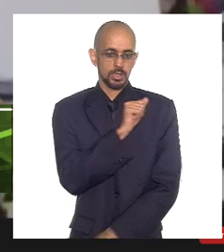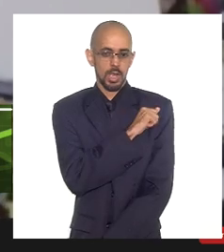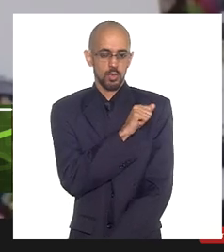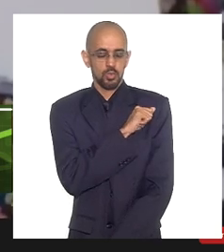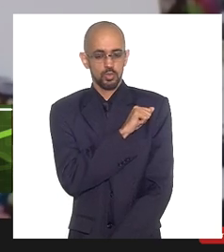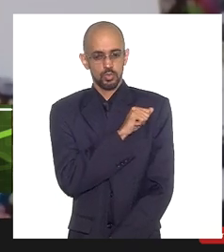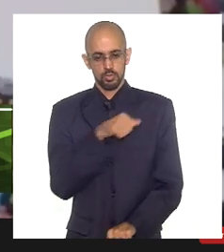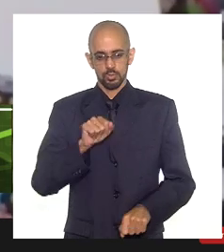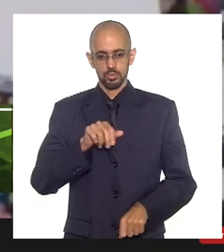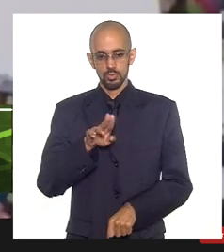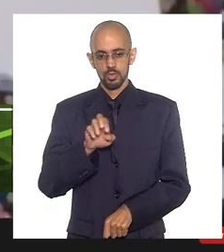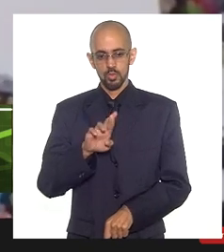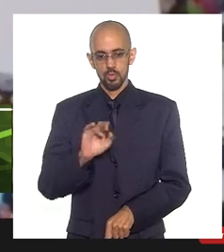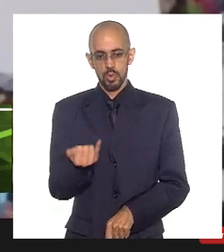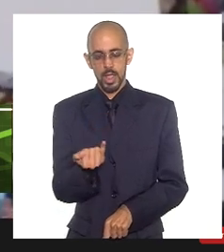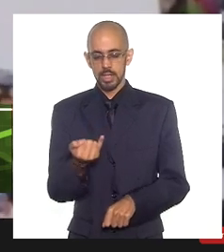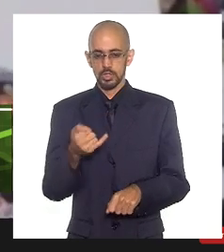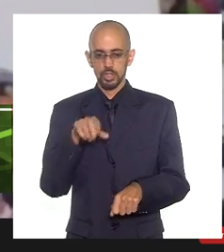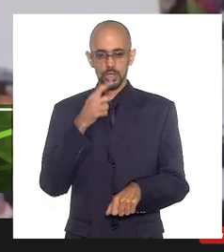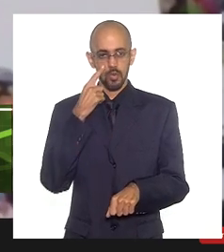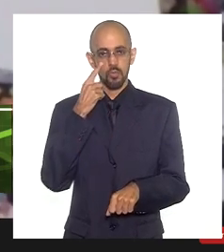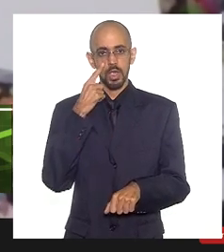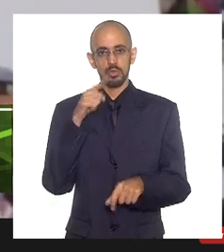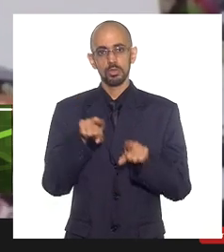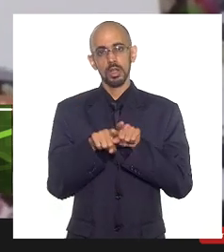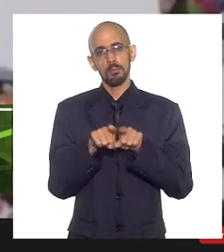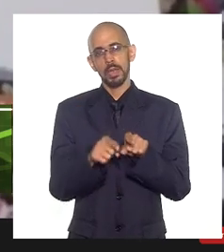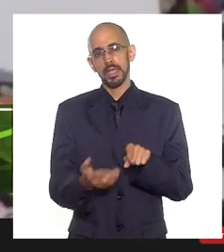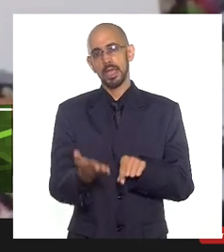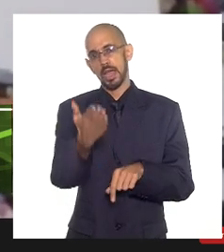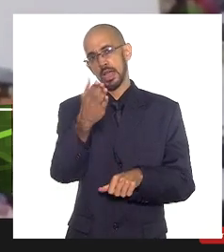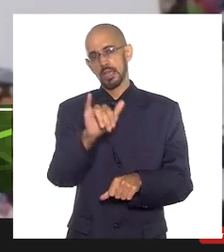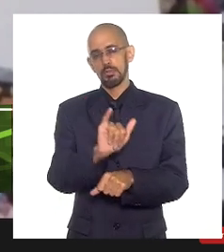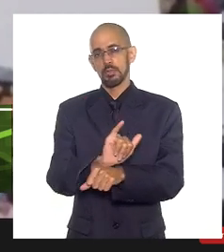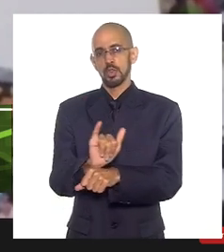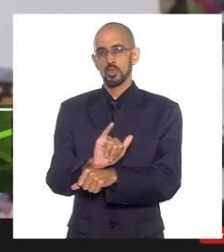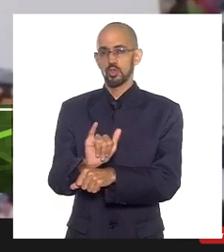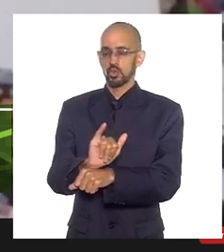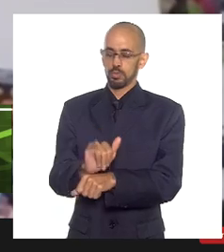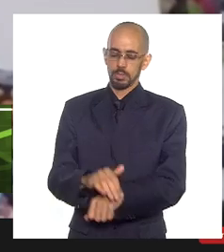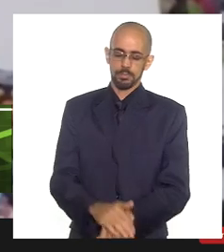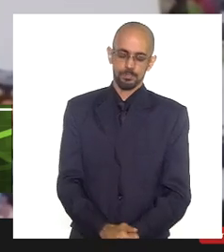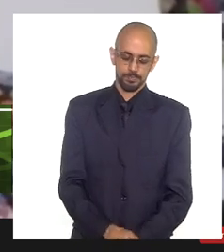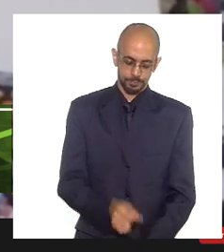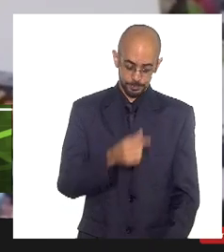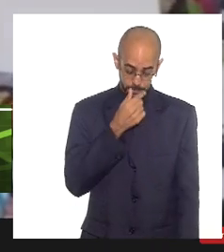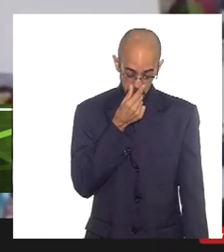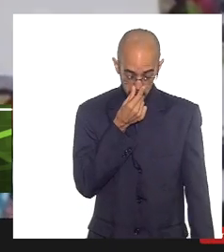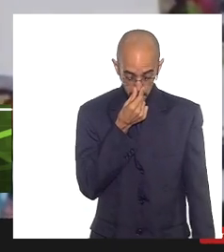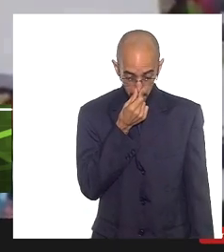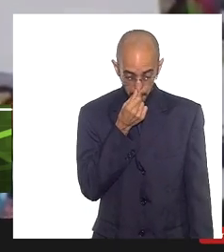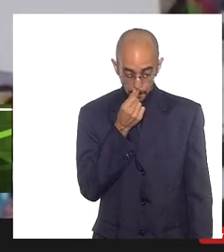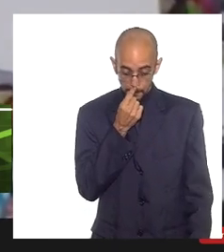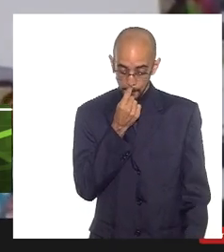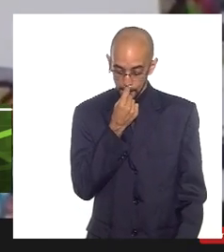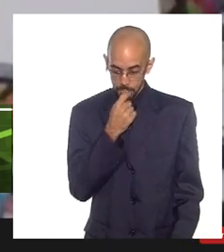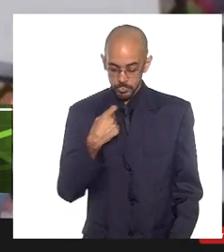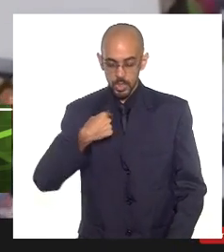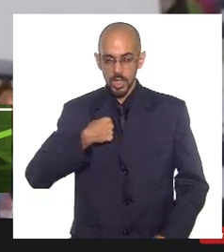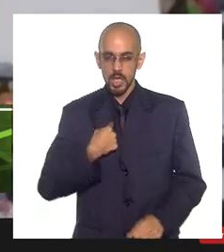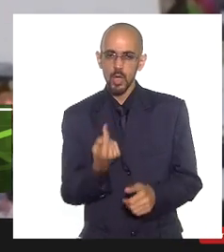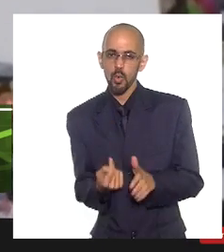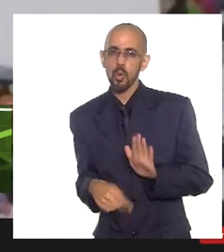e que estão nos assistindo pelo facebook pelo youtube desculpe como integrante do conselho estadual de